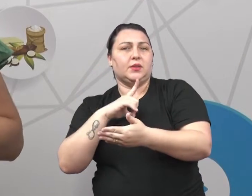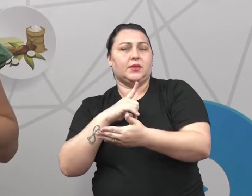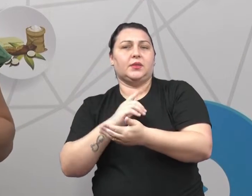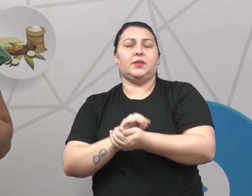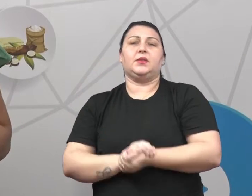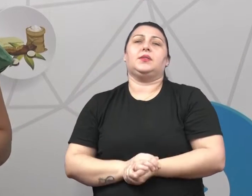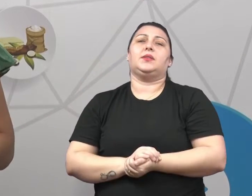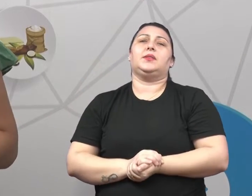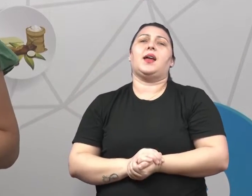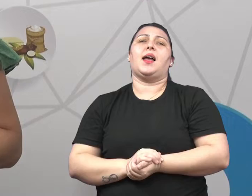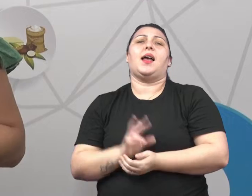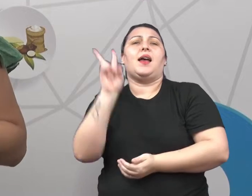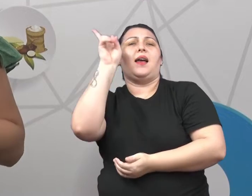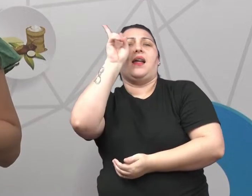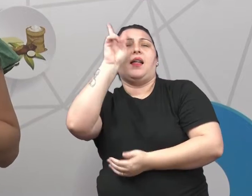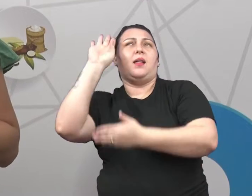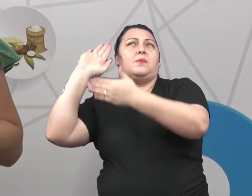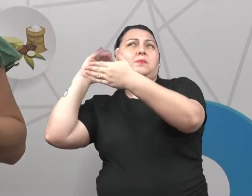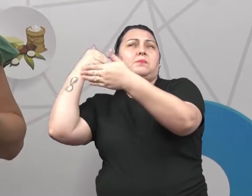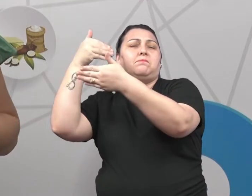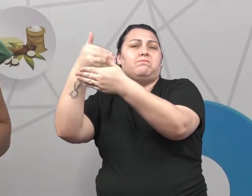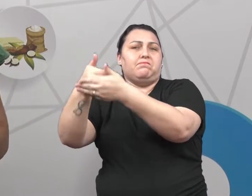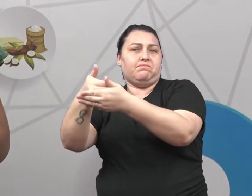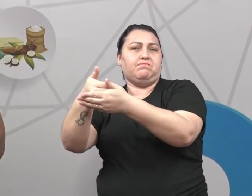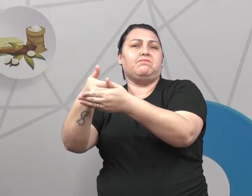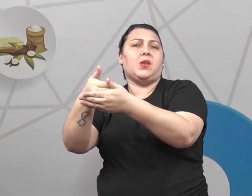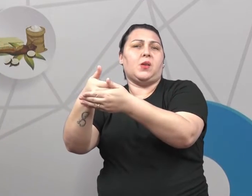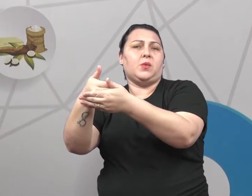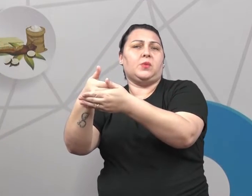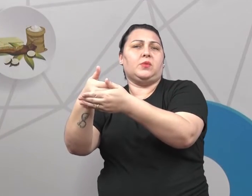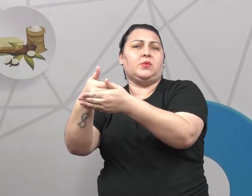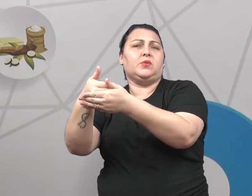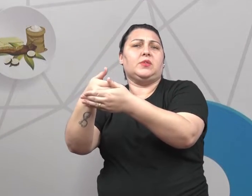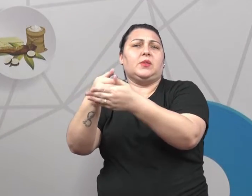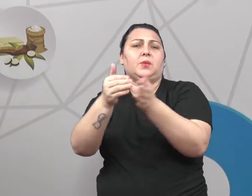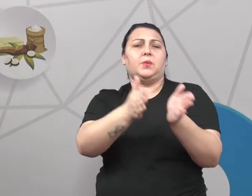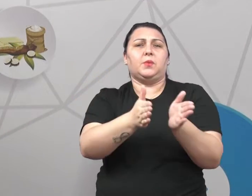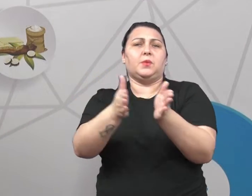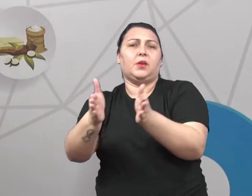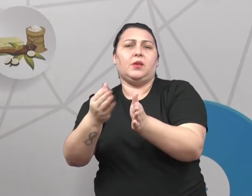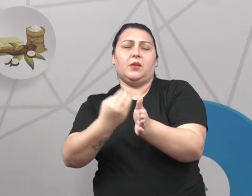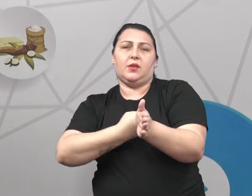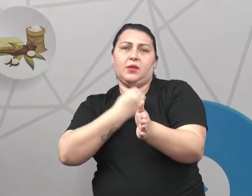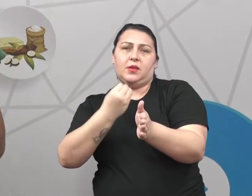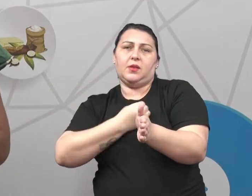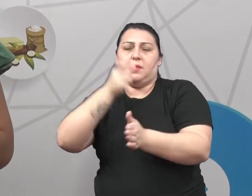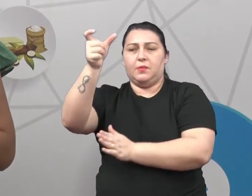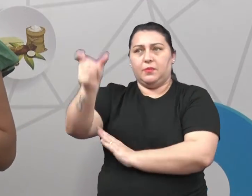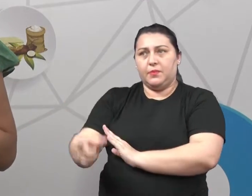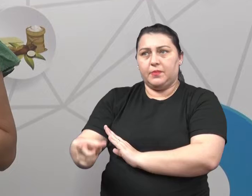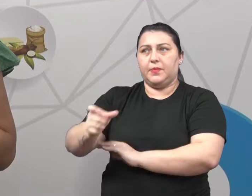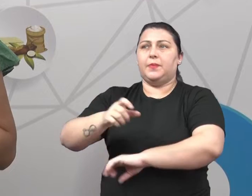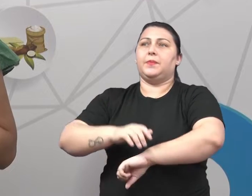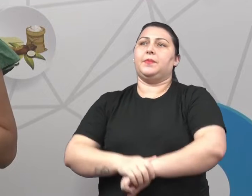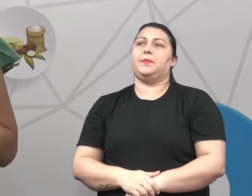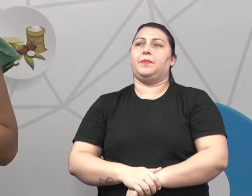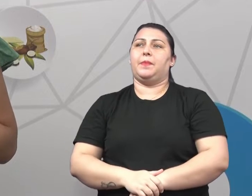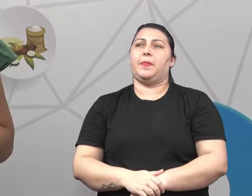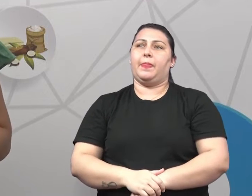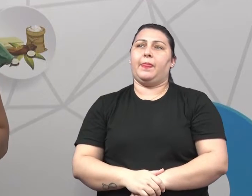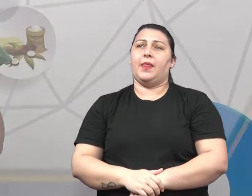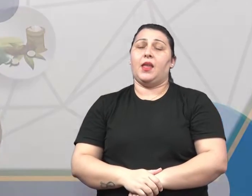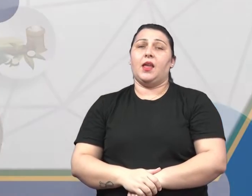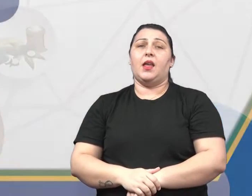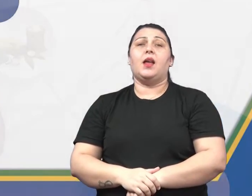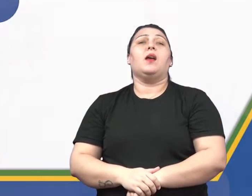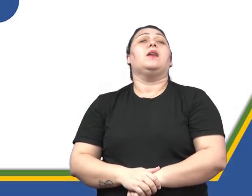as recordações de uma época, de um período vivenciado por essa personagem. O